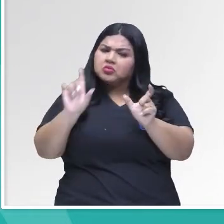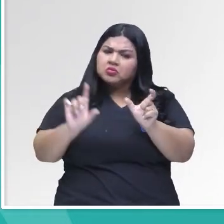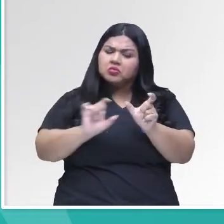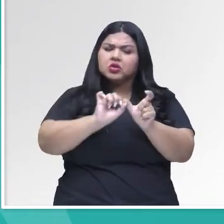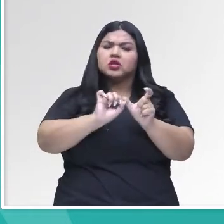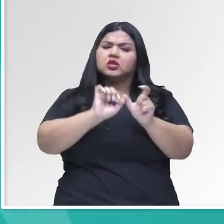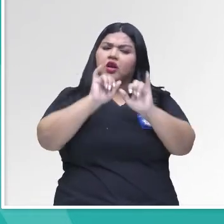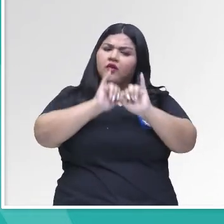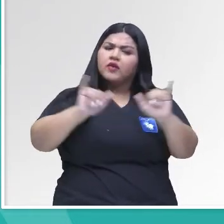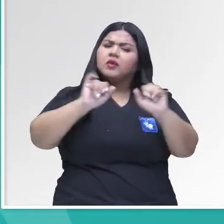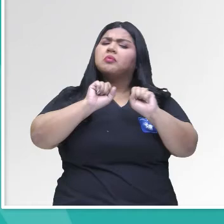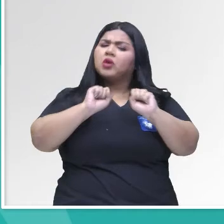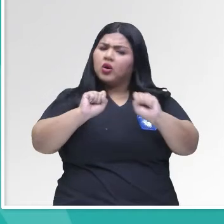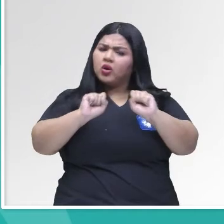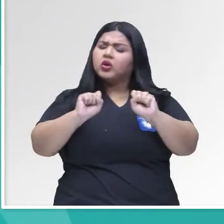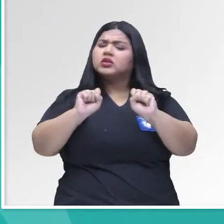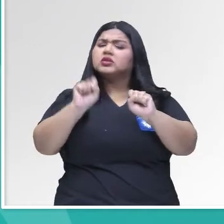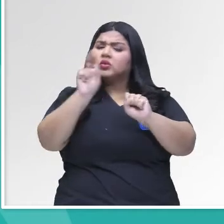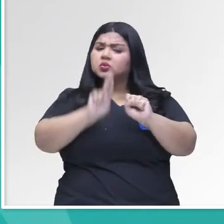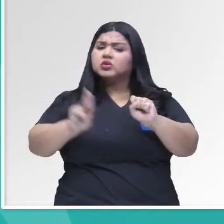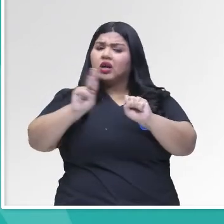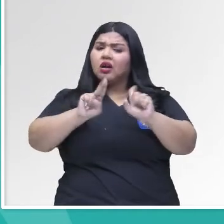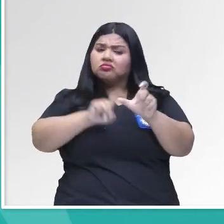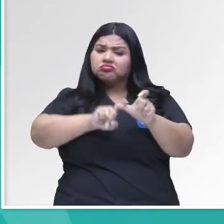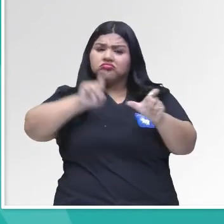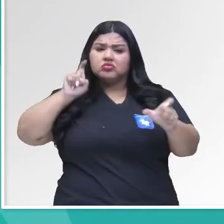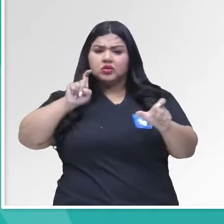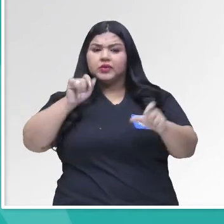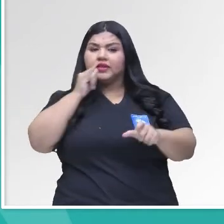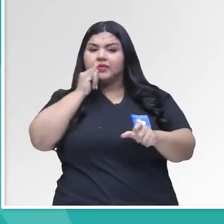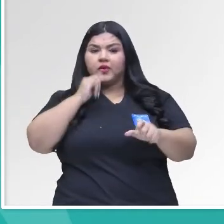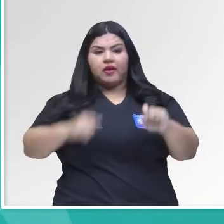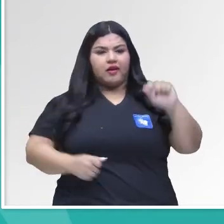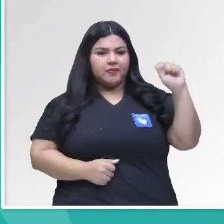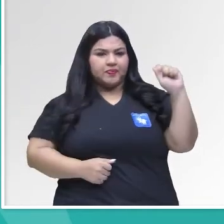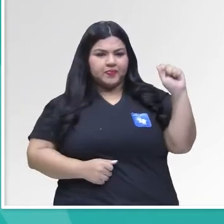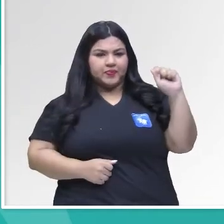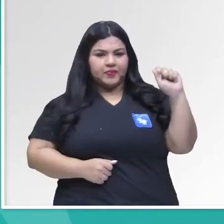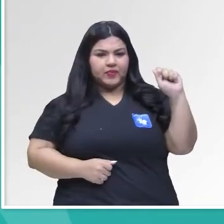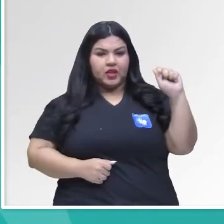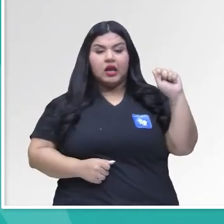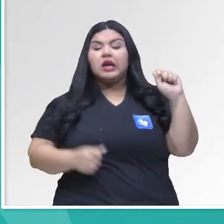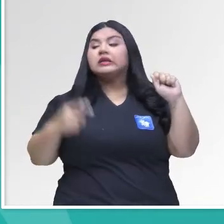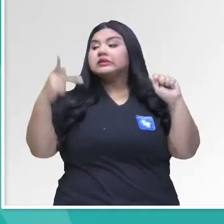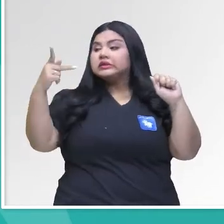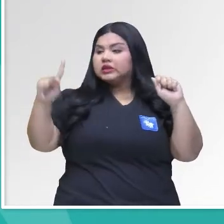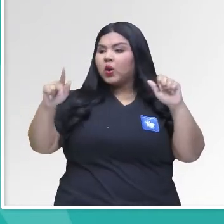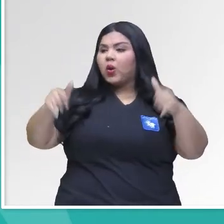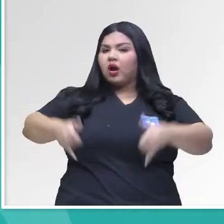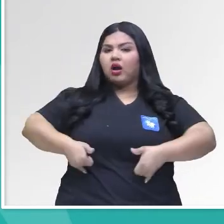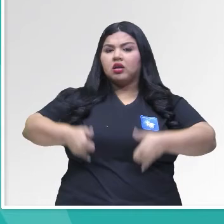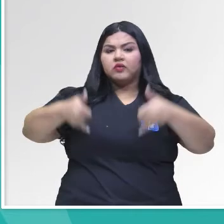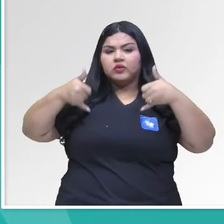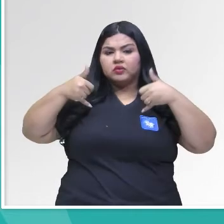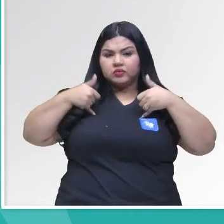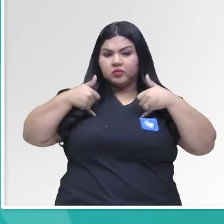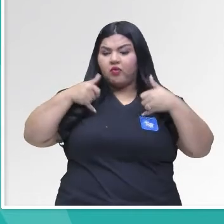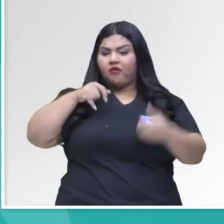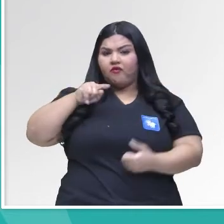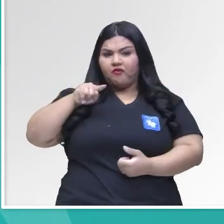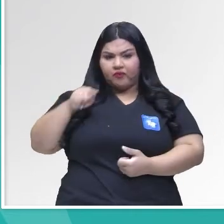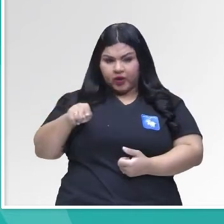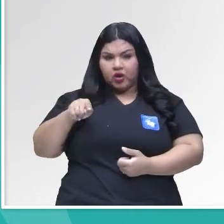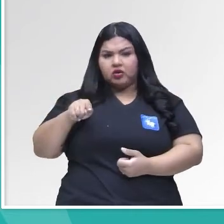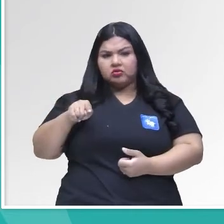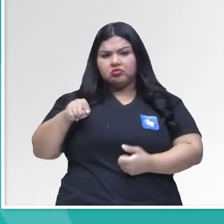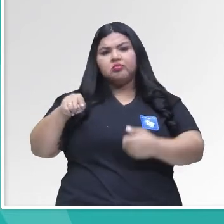informação, mas elas podem ser usadas de forma independente. Olha essa letra A. Era seu aniversário. Ponto.